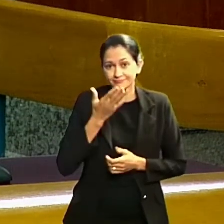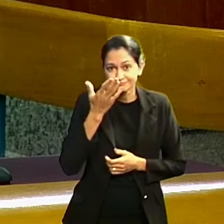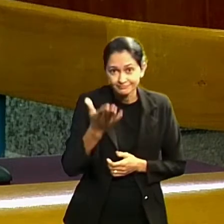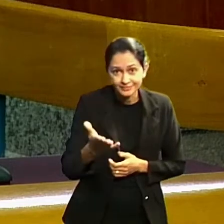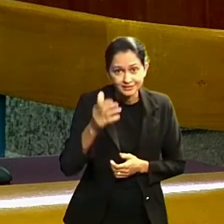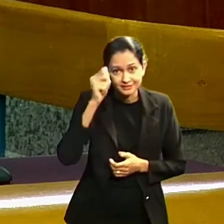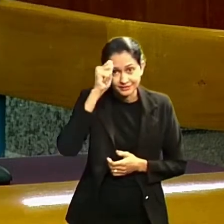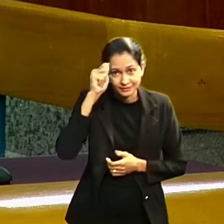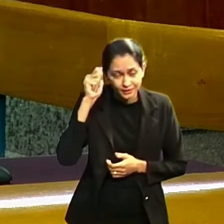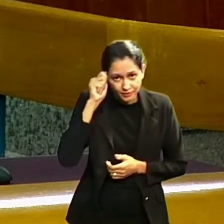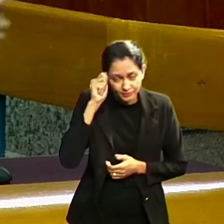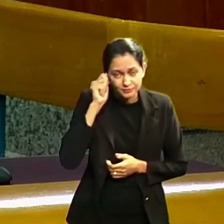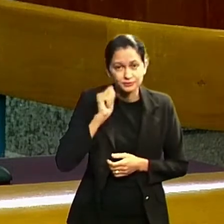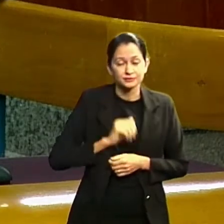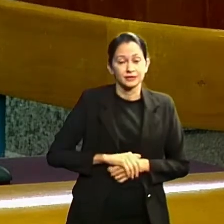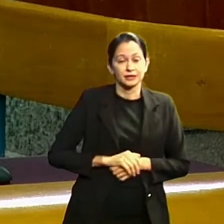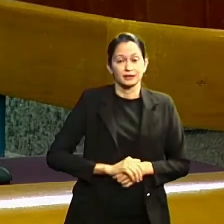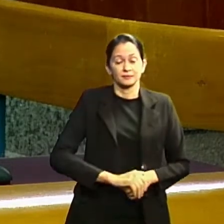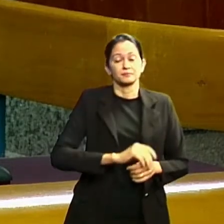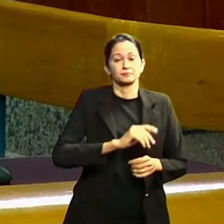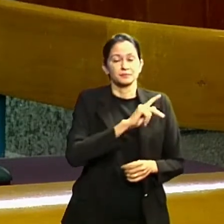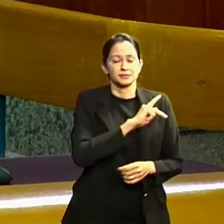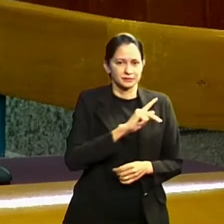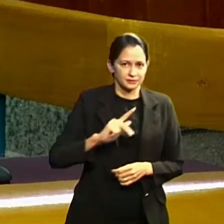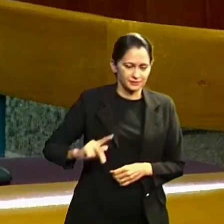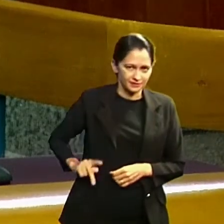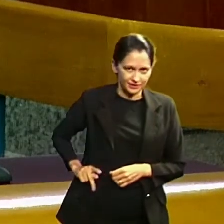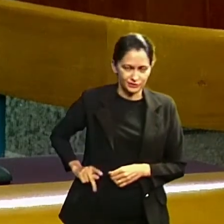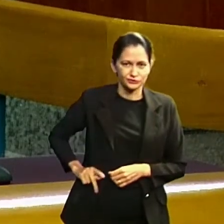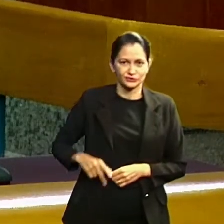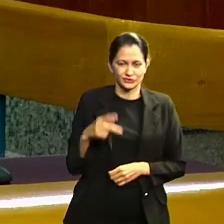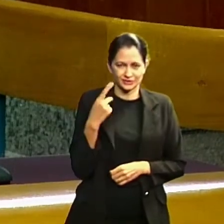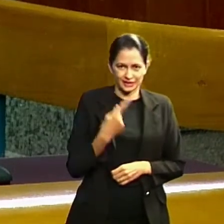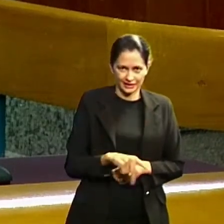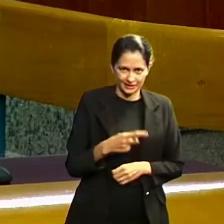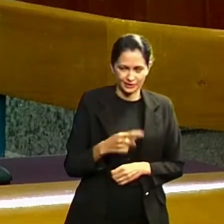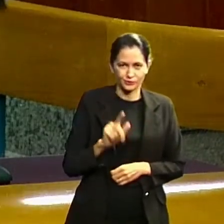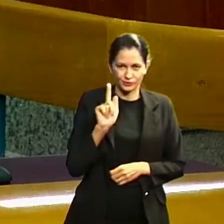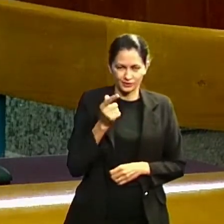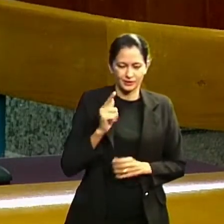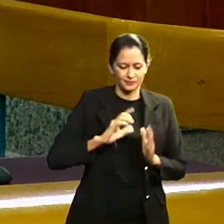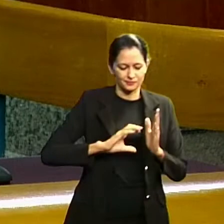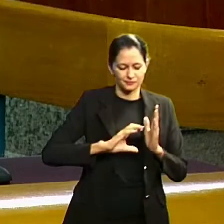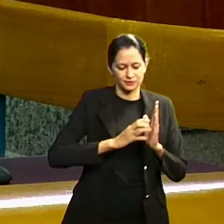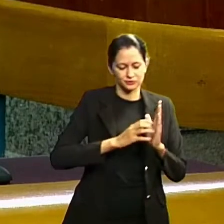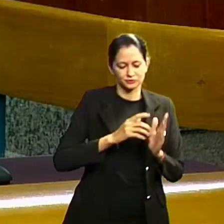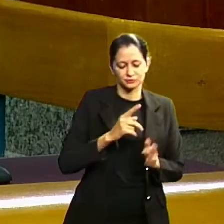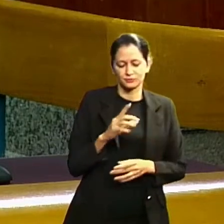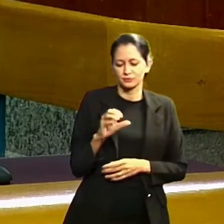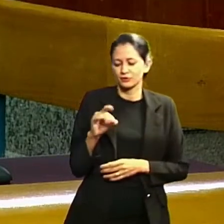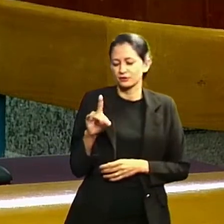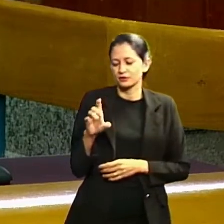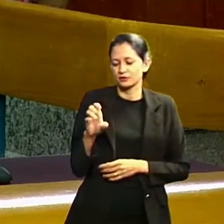Anselmo, o presidente metropolitano do Podemos, Felipe Cortes,